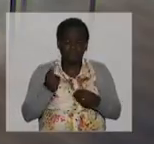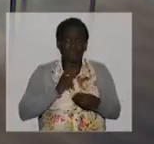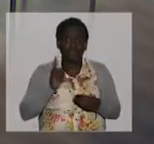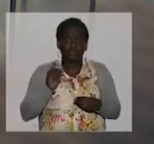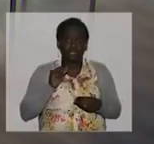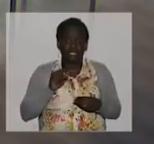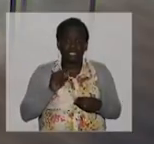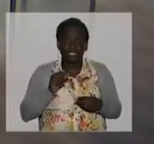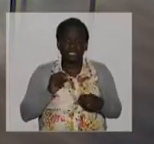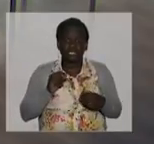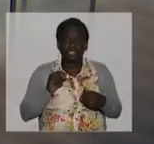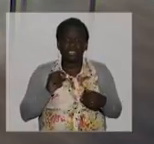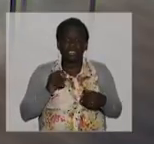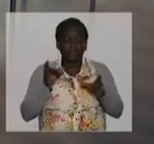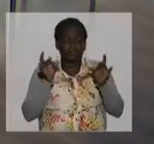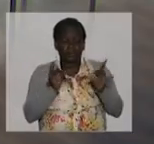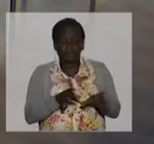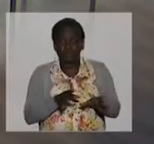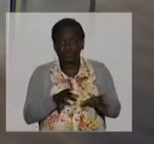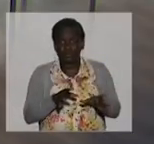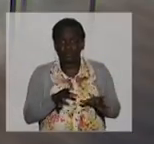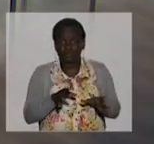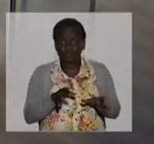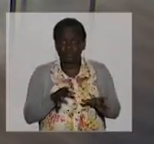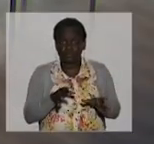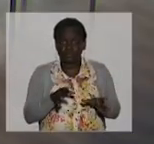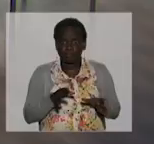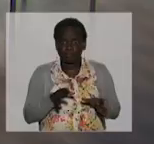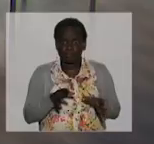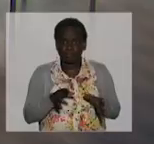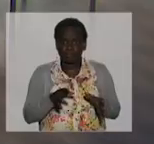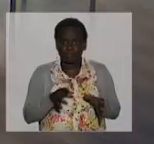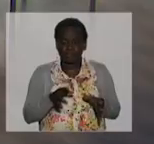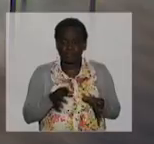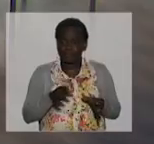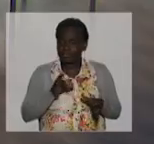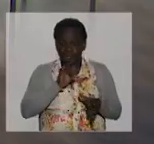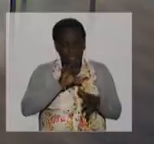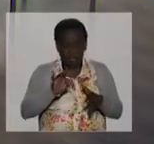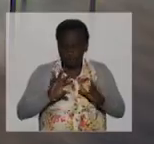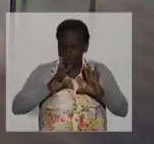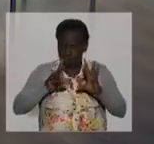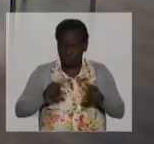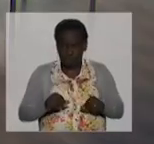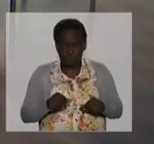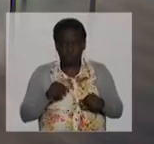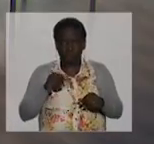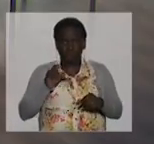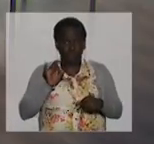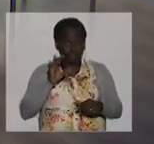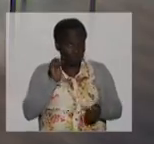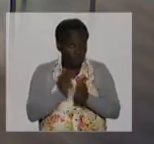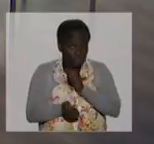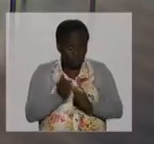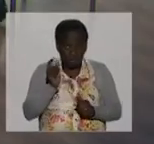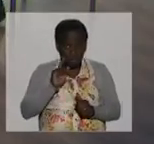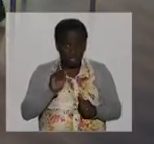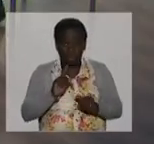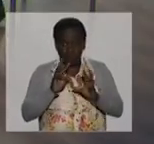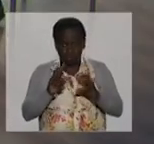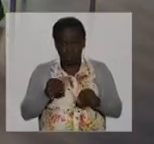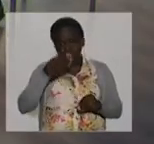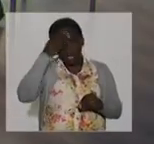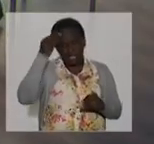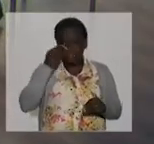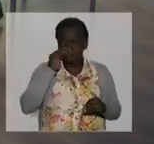grande fica completamente abandonada. É verdade. Longe em todas as categorias. Em todas as categorias. Não é só no